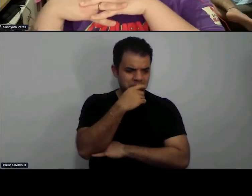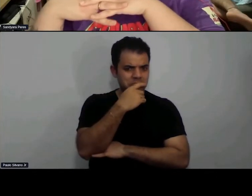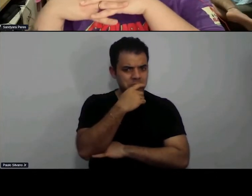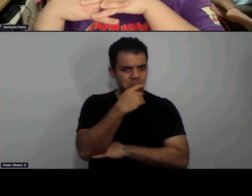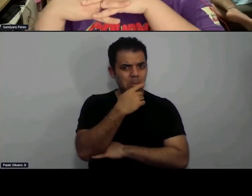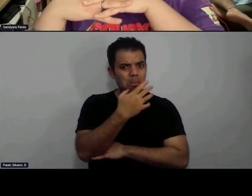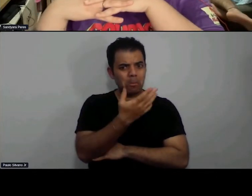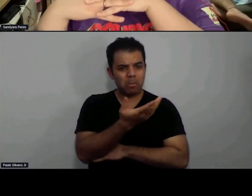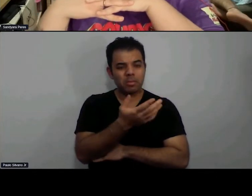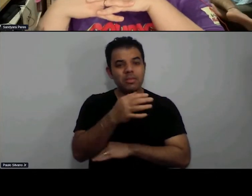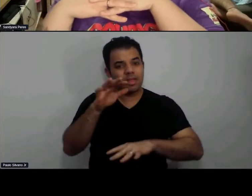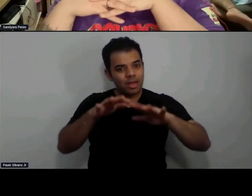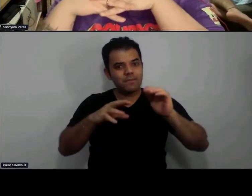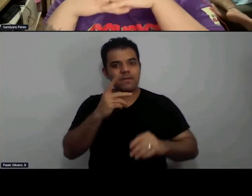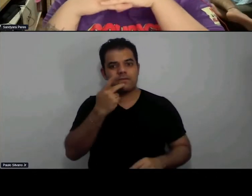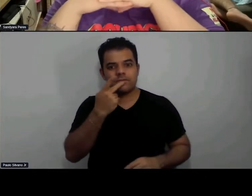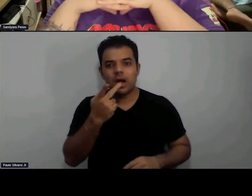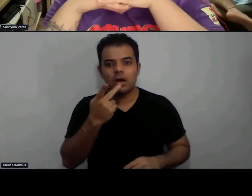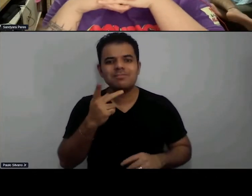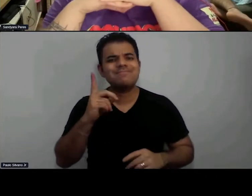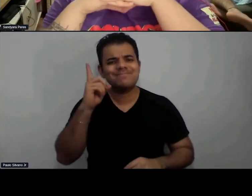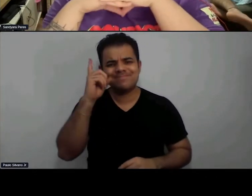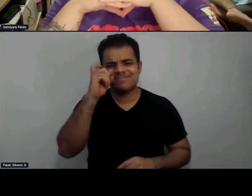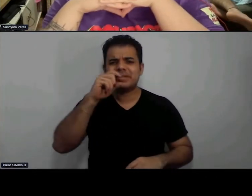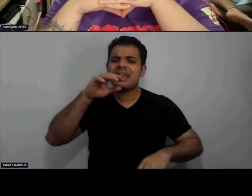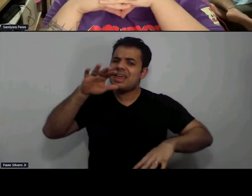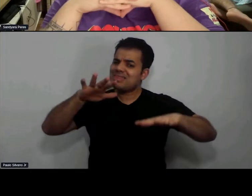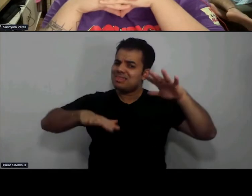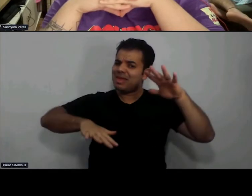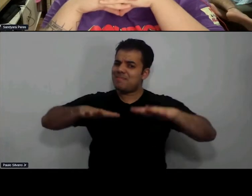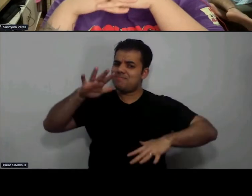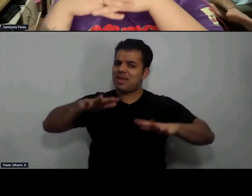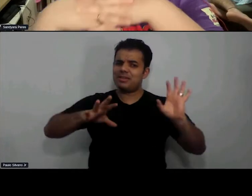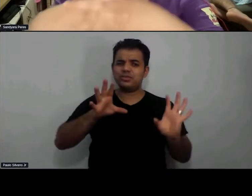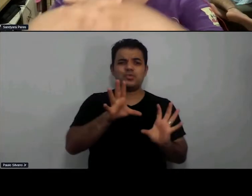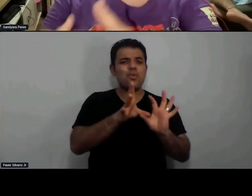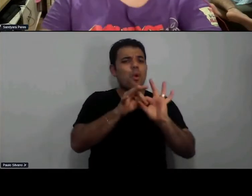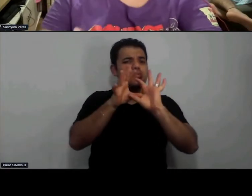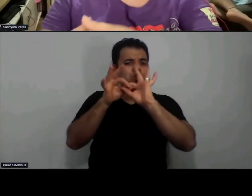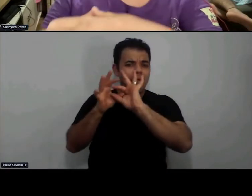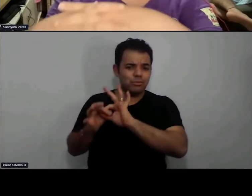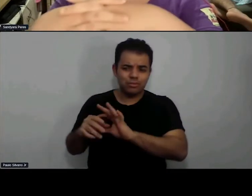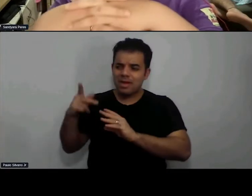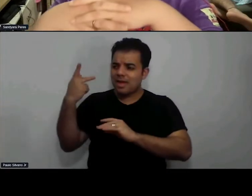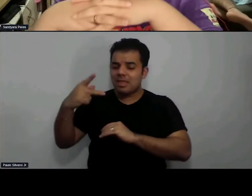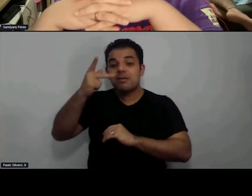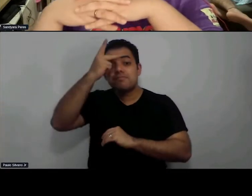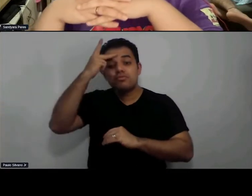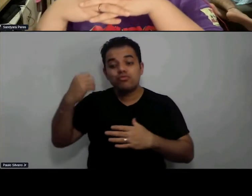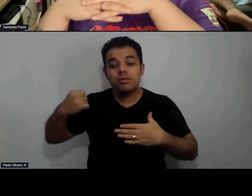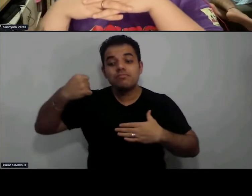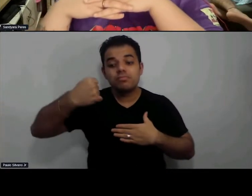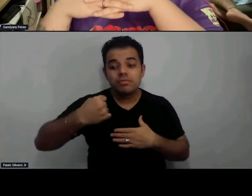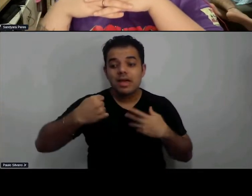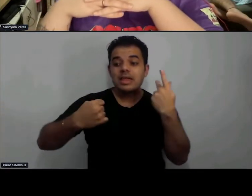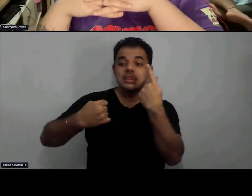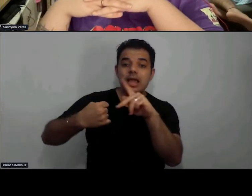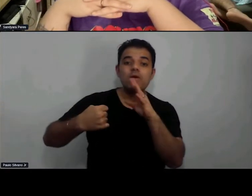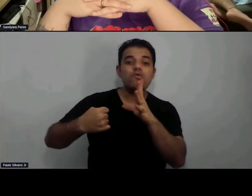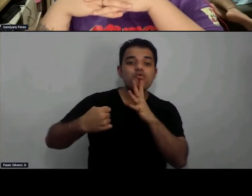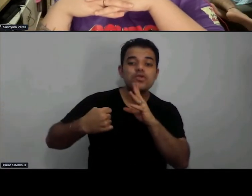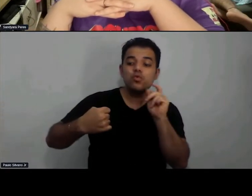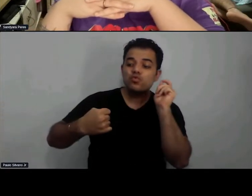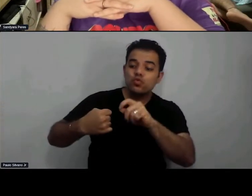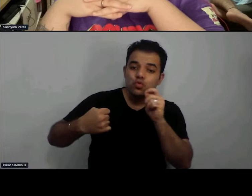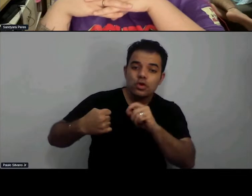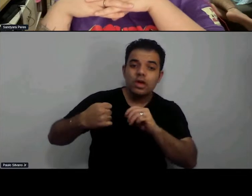Eu falo que é difícil porque vai depender muito do contexto, onde a pessoa está inserida, qual é o conhecimento de mundo